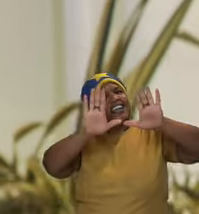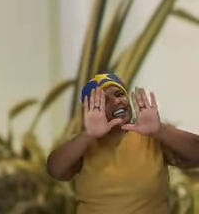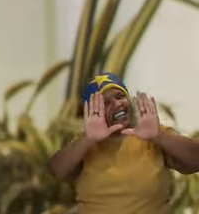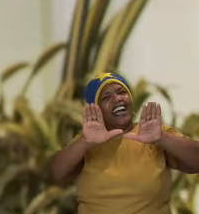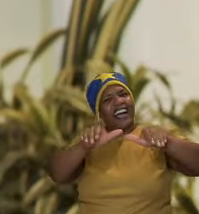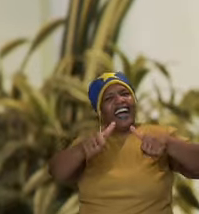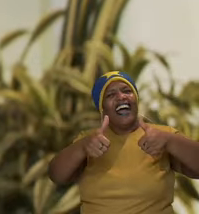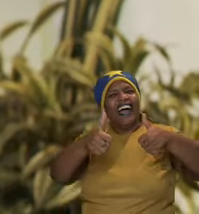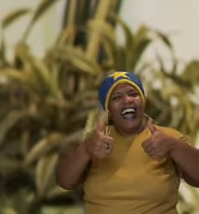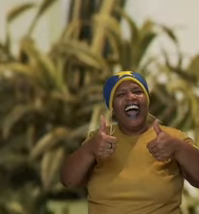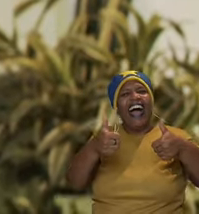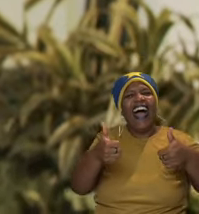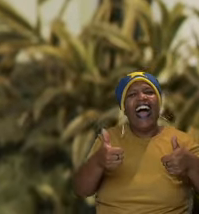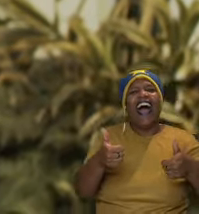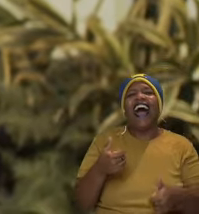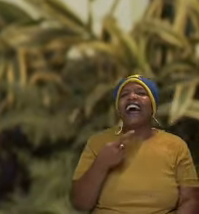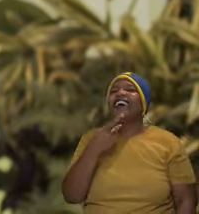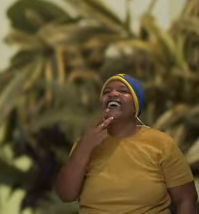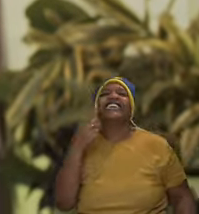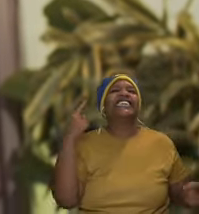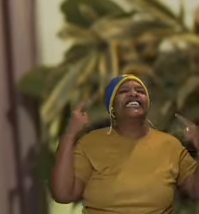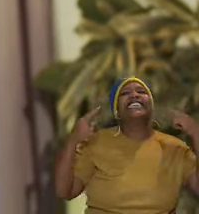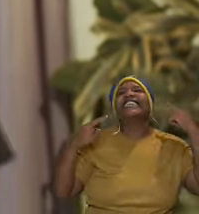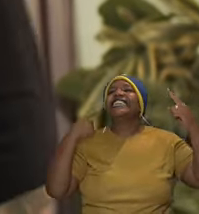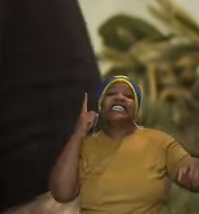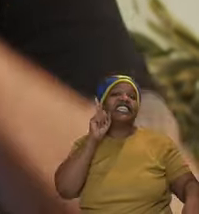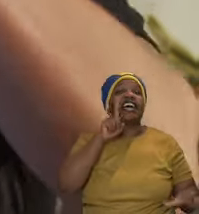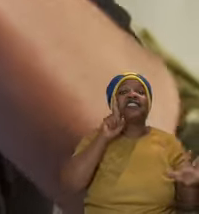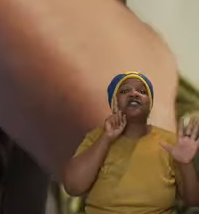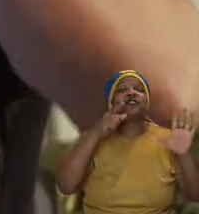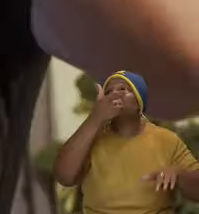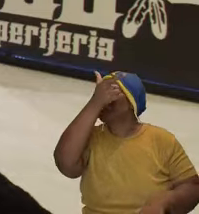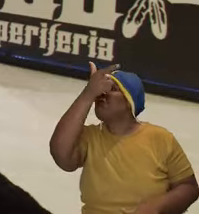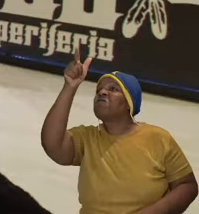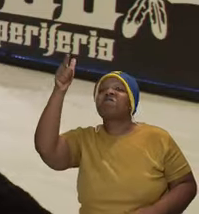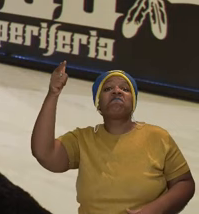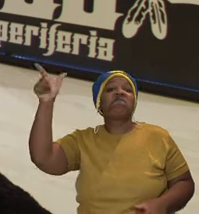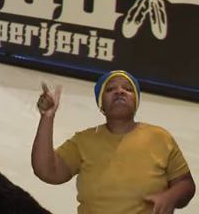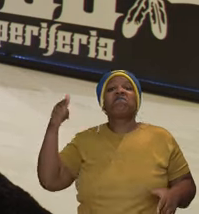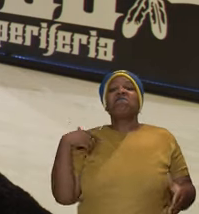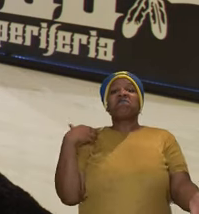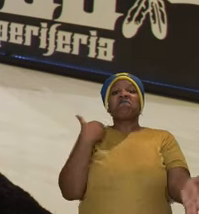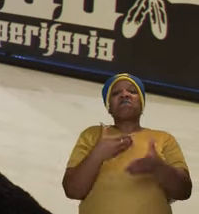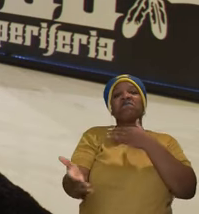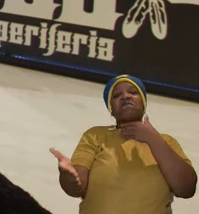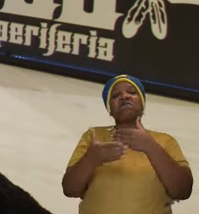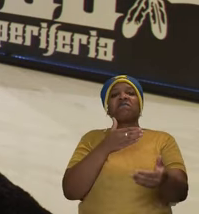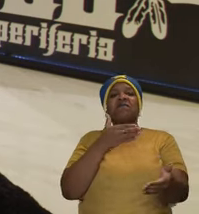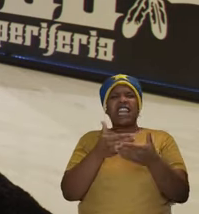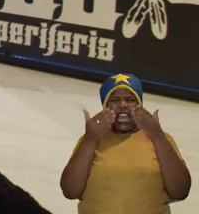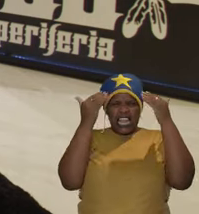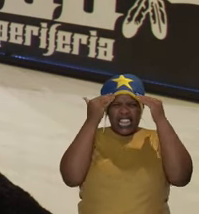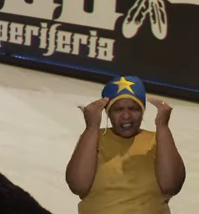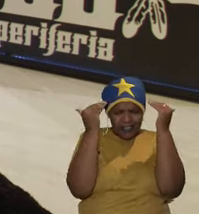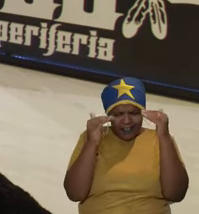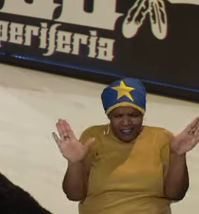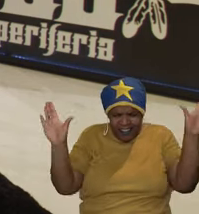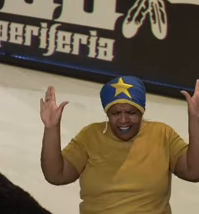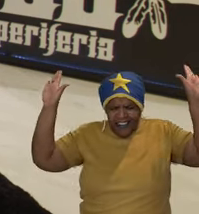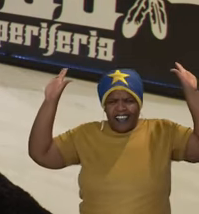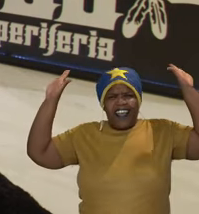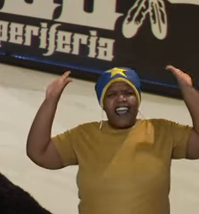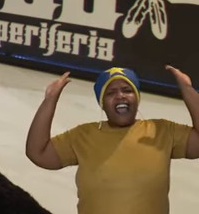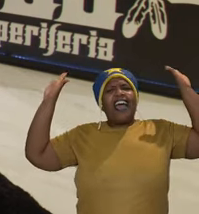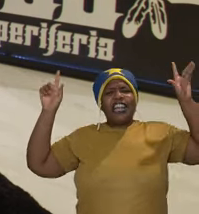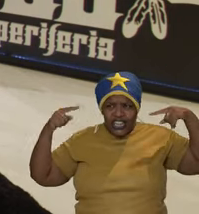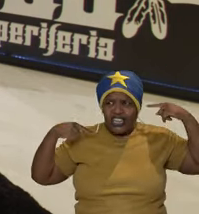bem. Vamos ser dois loucos na gringa. Entendo se ninguém nos entender, yeah. Vamos ser